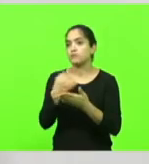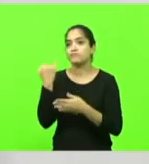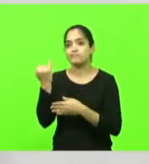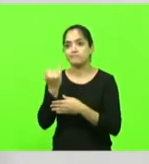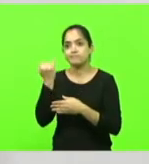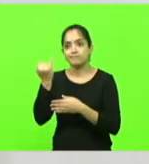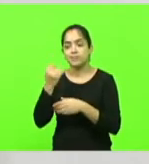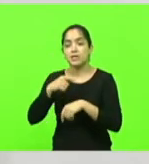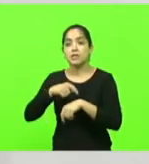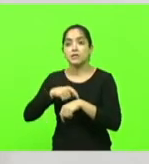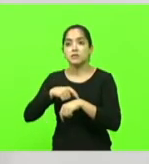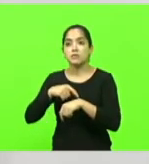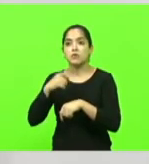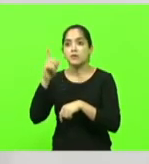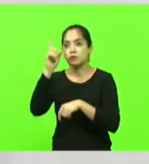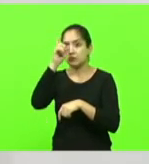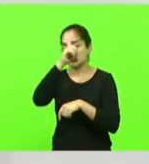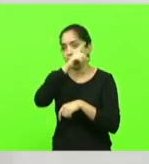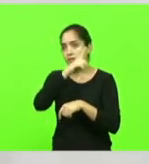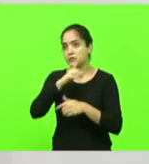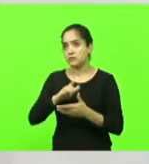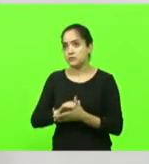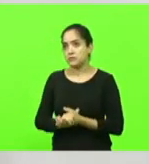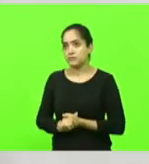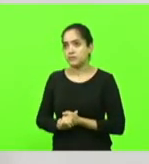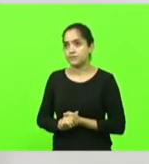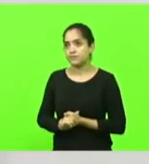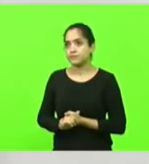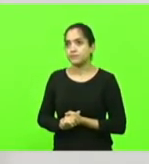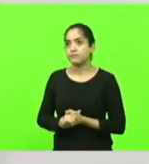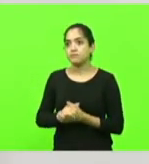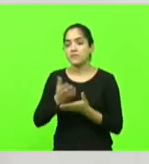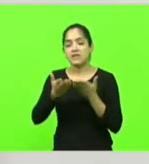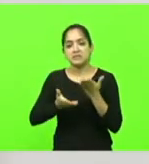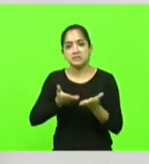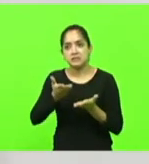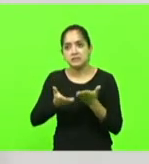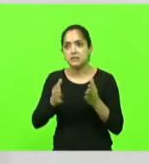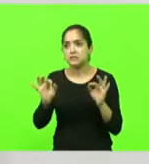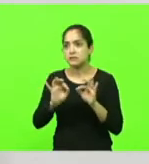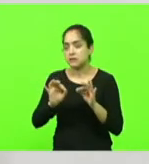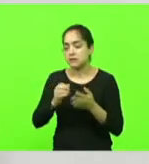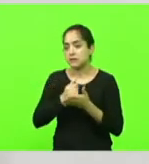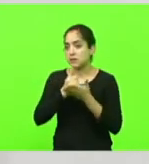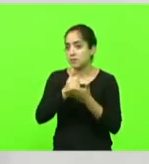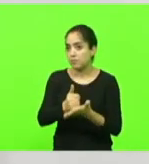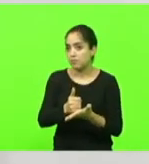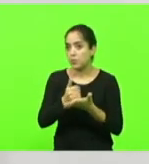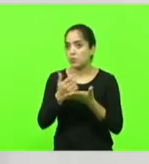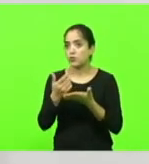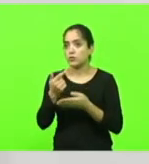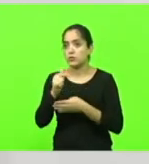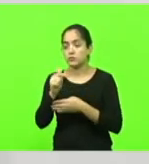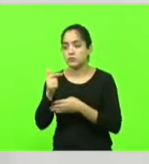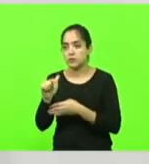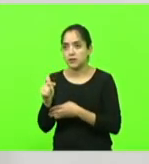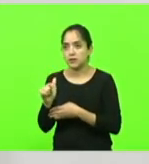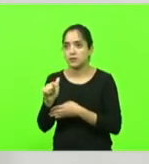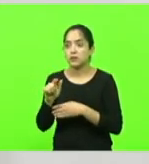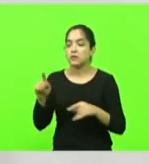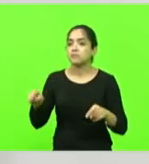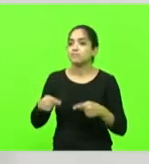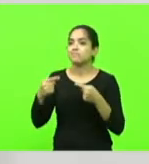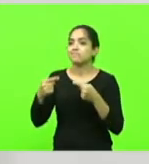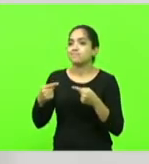que estão passando um sofrimento grande, sem assistência técnica, sem o apoio para a produção e comercialização, e enfrentando uma